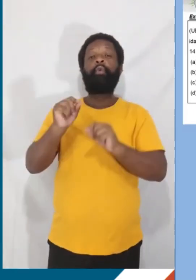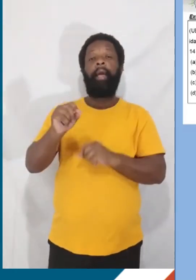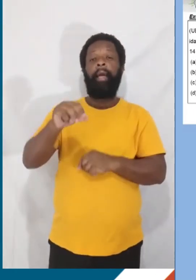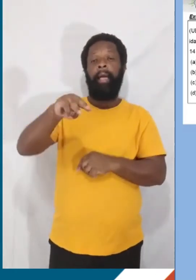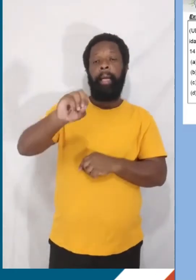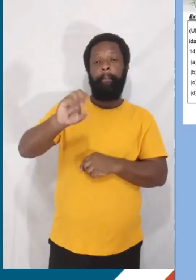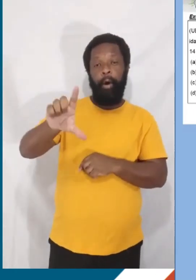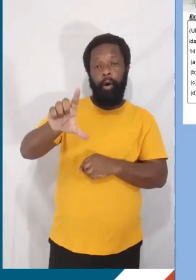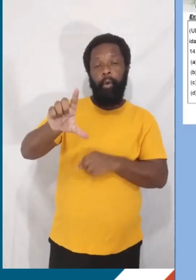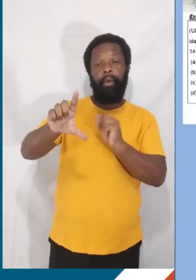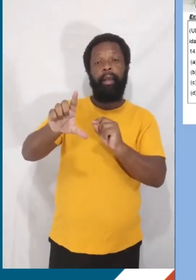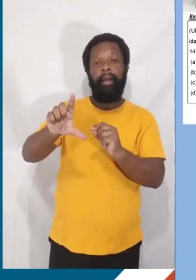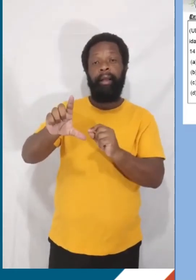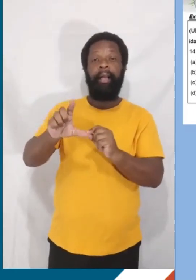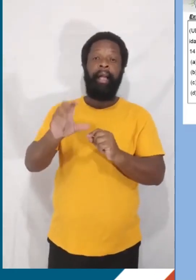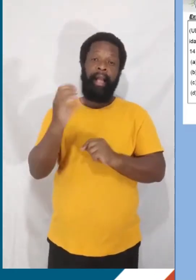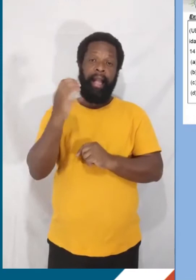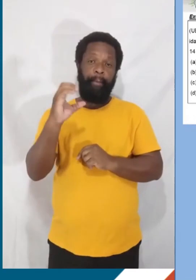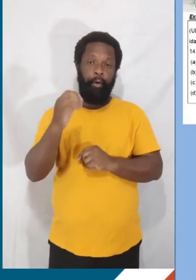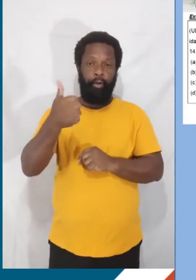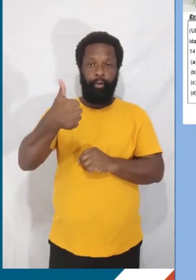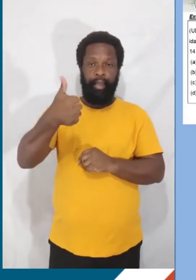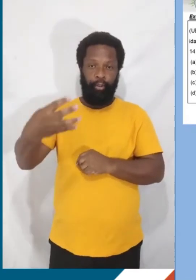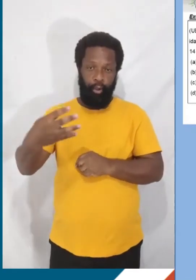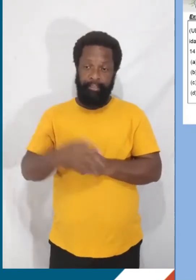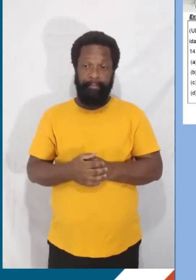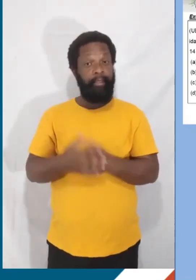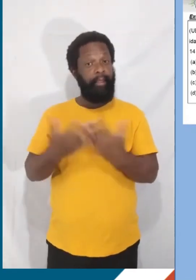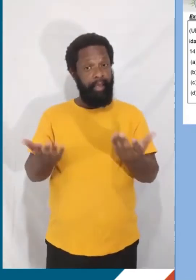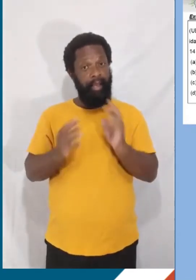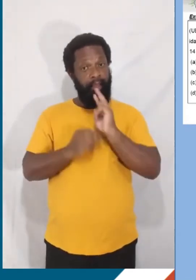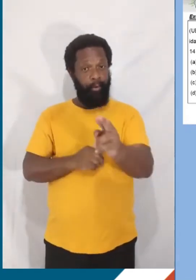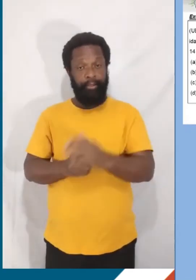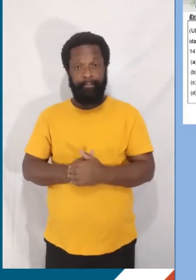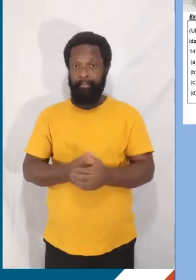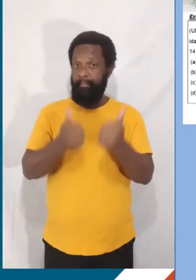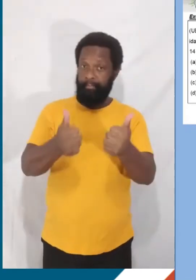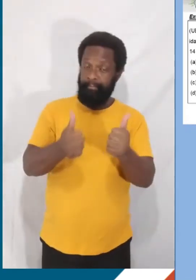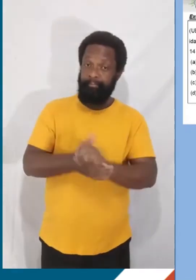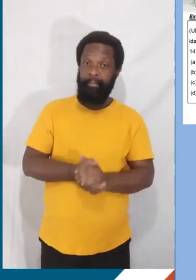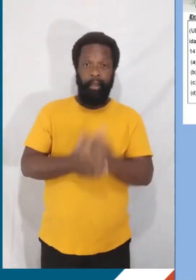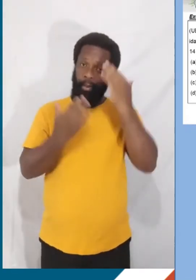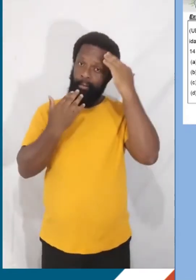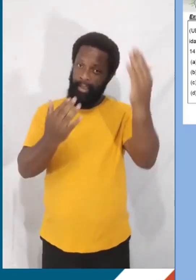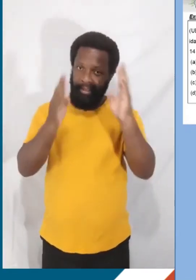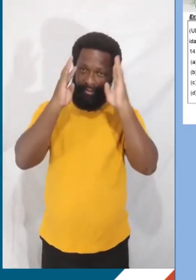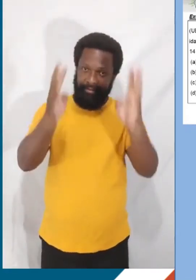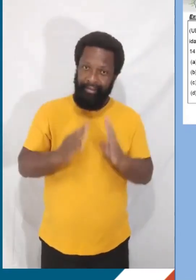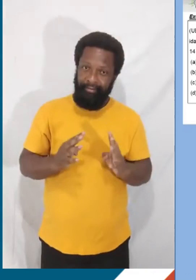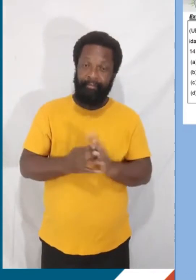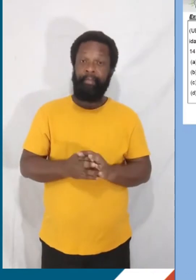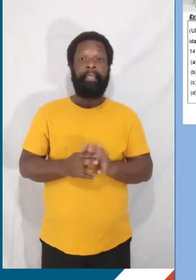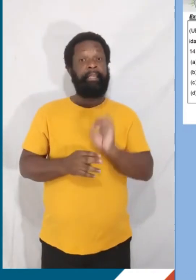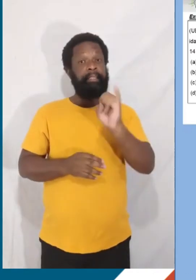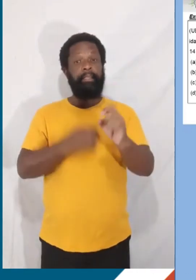George? Mols de, o que? Carbono 14. Então, essa aqui é a questão. Tá bom, gente? Então, muito